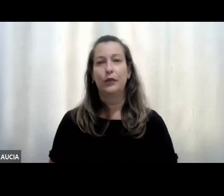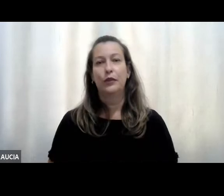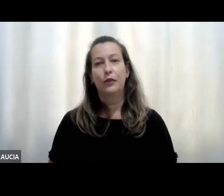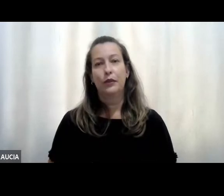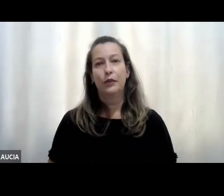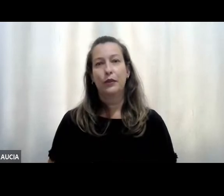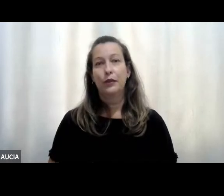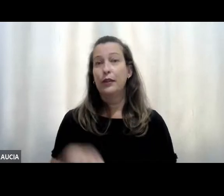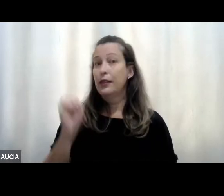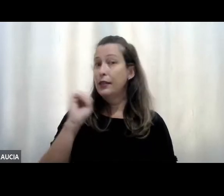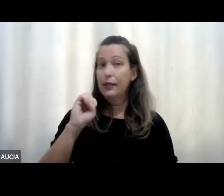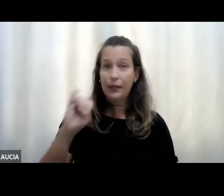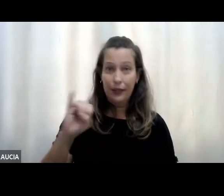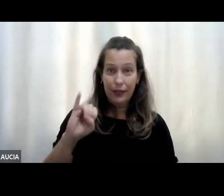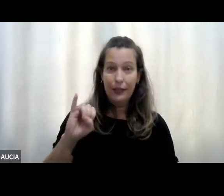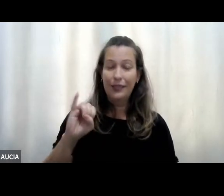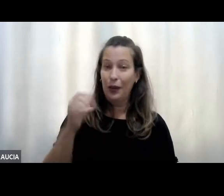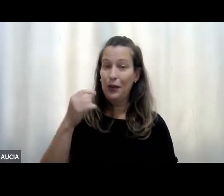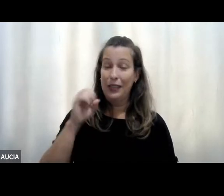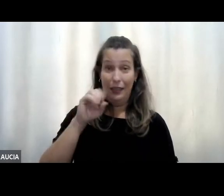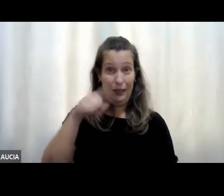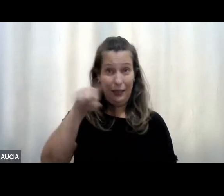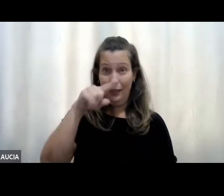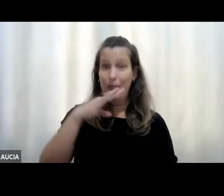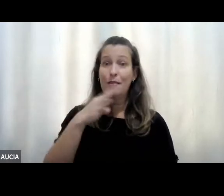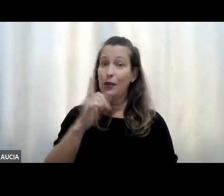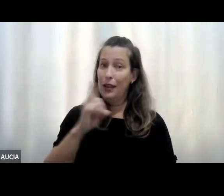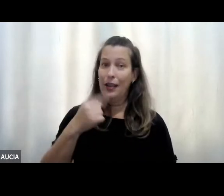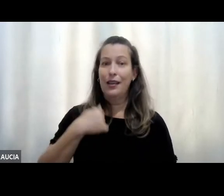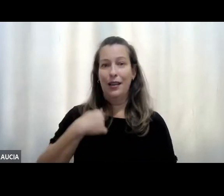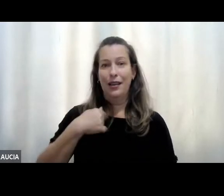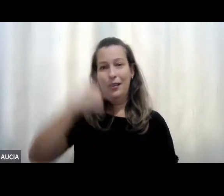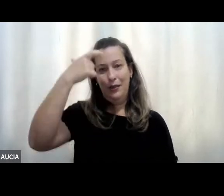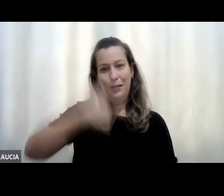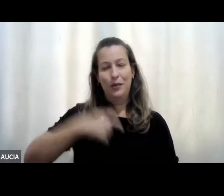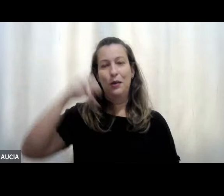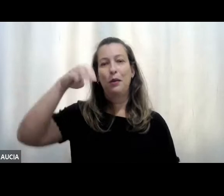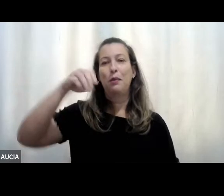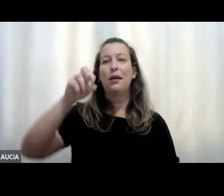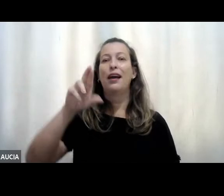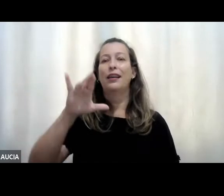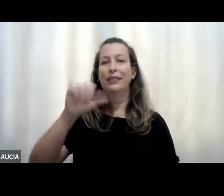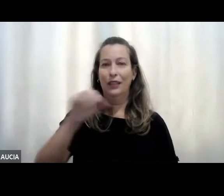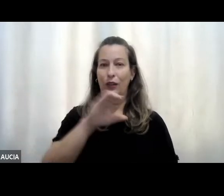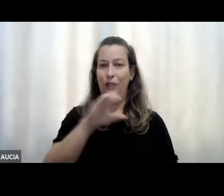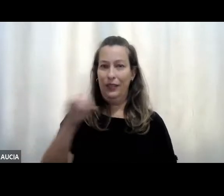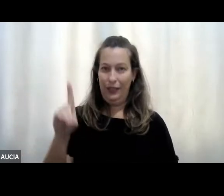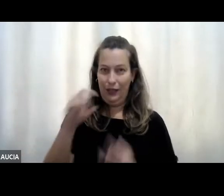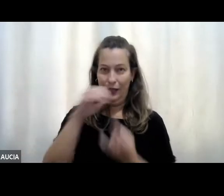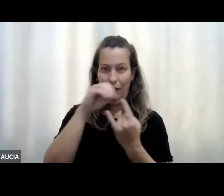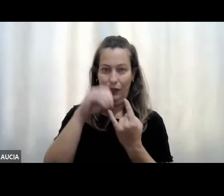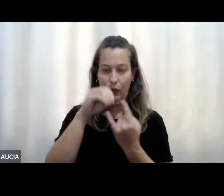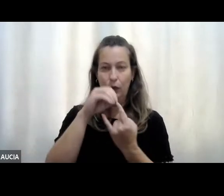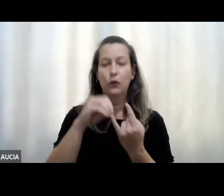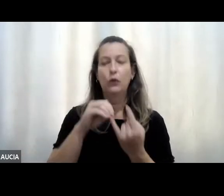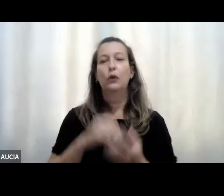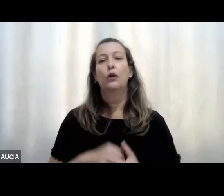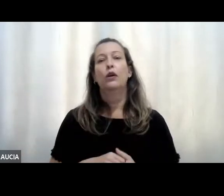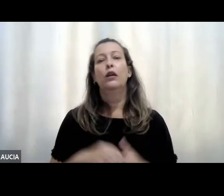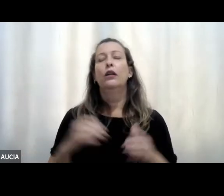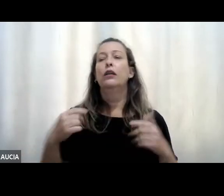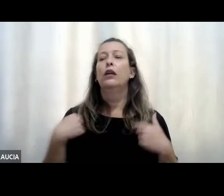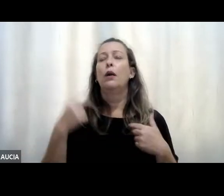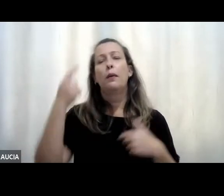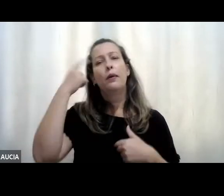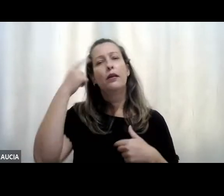Se por acaso alguém não me conhece, eu sou a Márcia, coordenadora do Canal Saúde. Bom, por acaso alguém não conhece. E o que eu fiquei pensando aqui, assim, duas